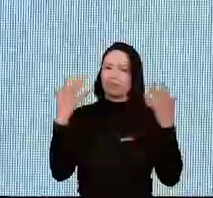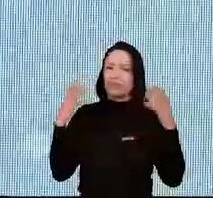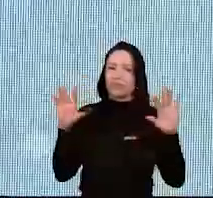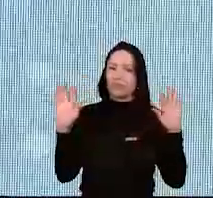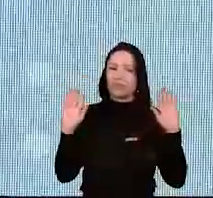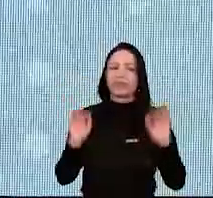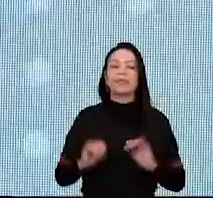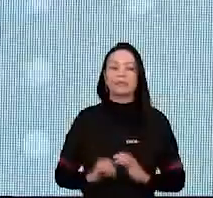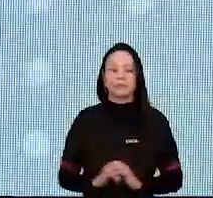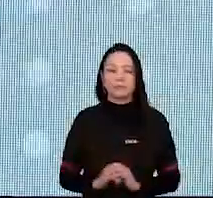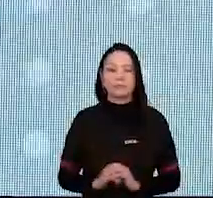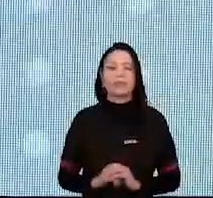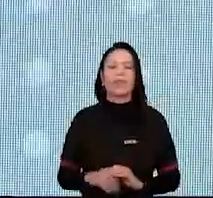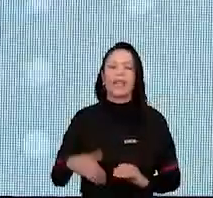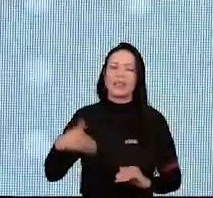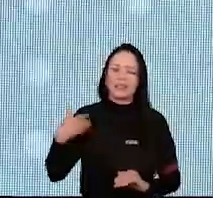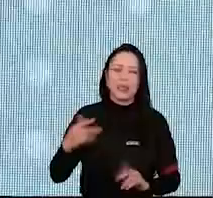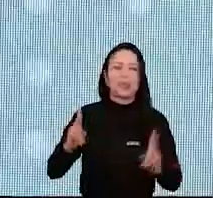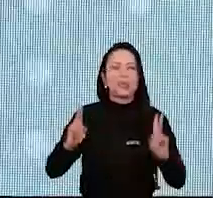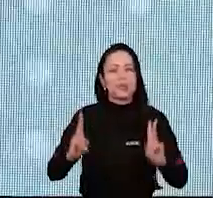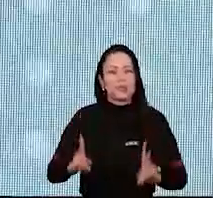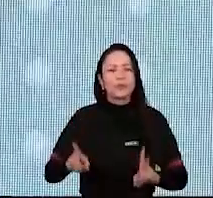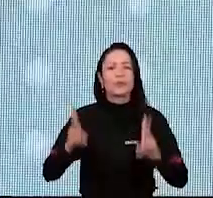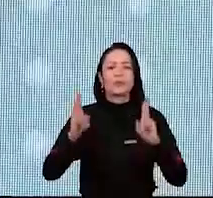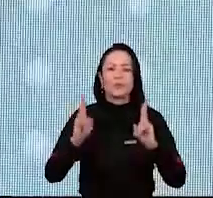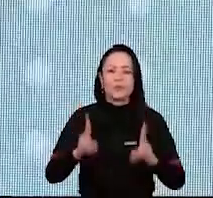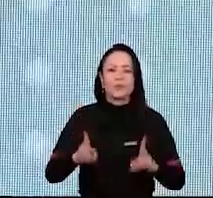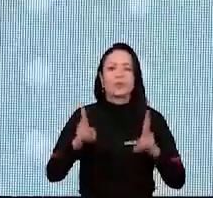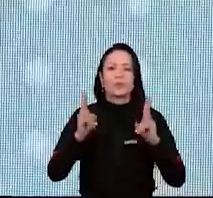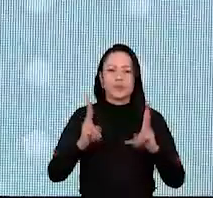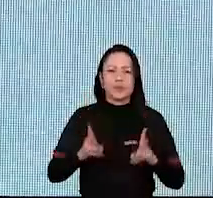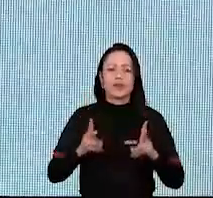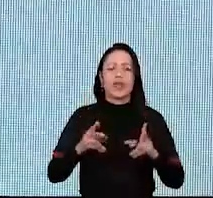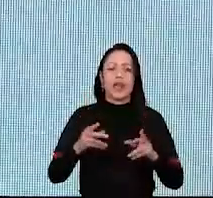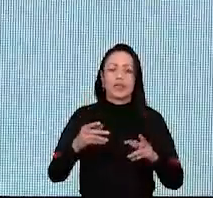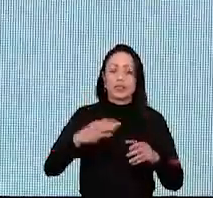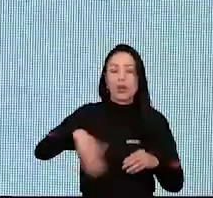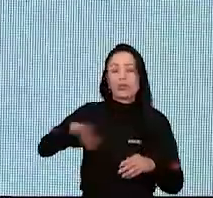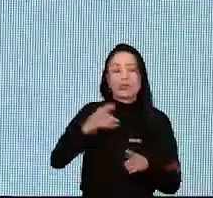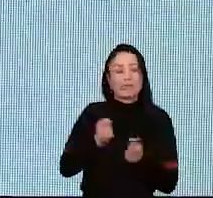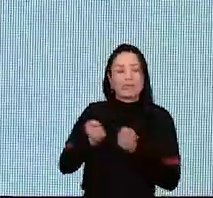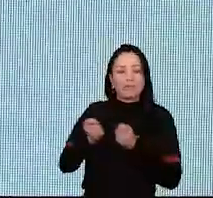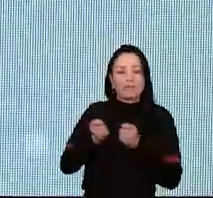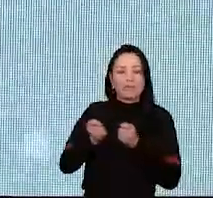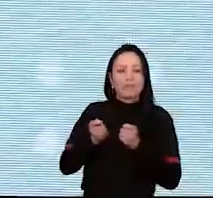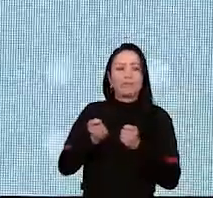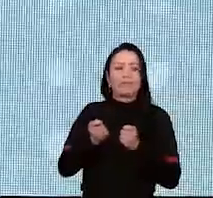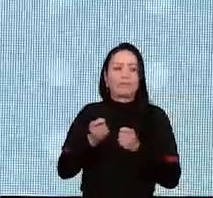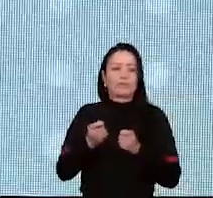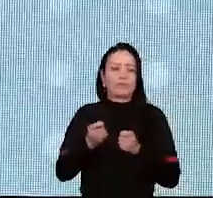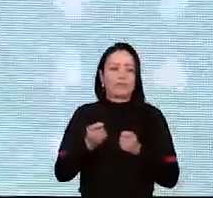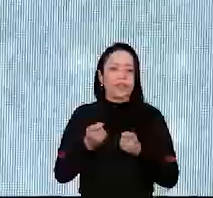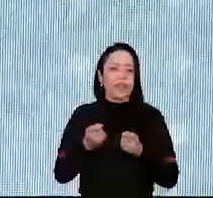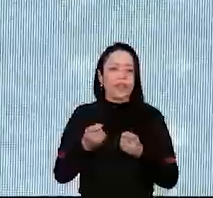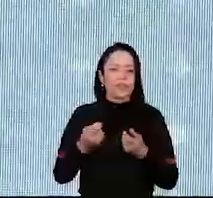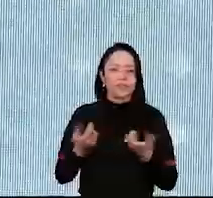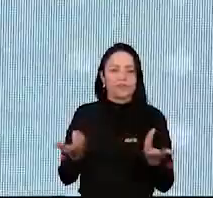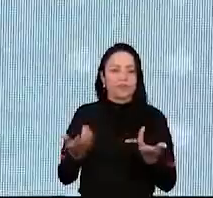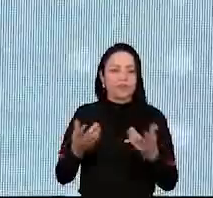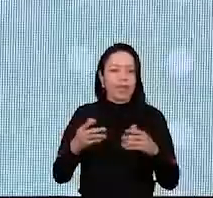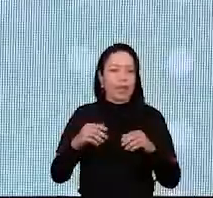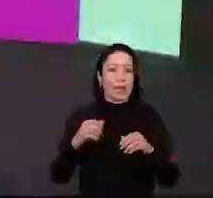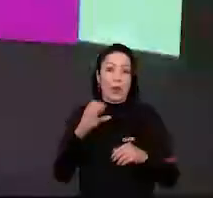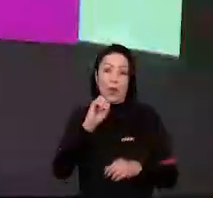operar. Exatamente. E aí fica rodando na nossa mão para a gente poder controlar a infecção secundária, porque a